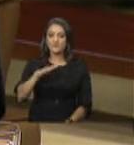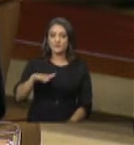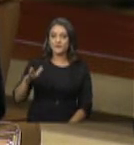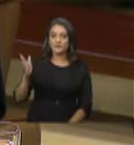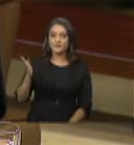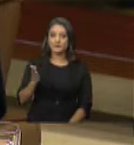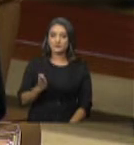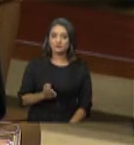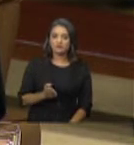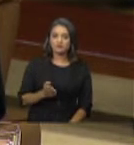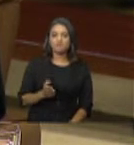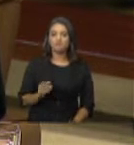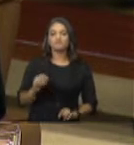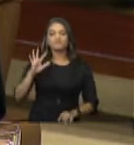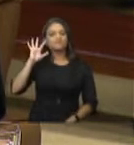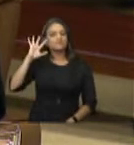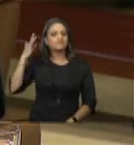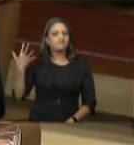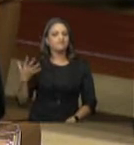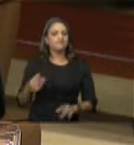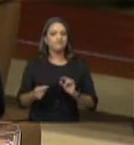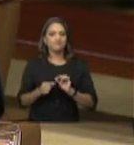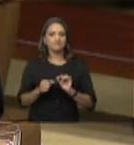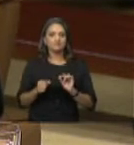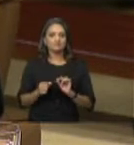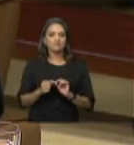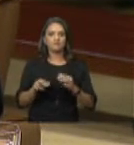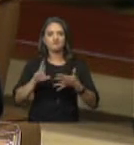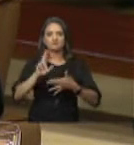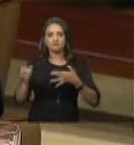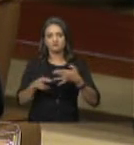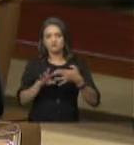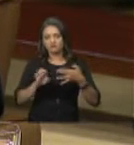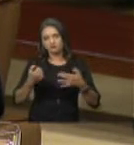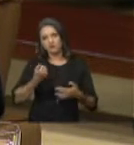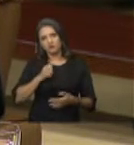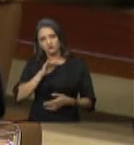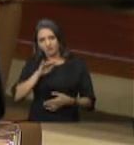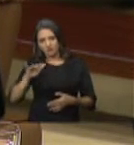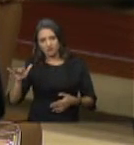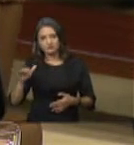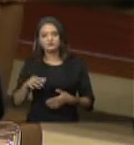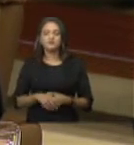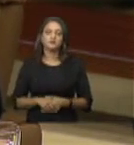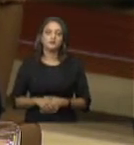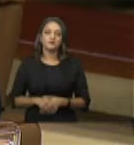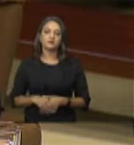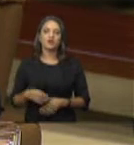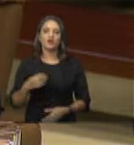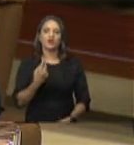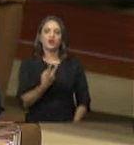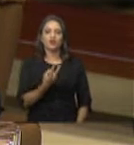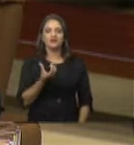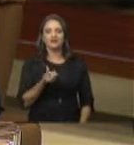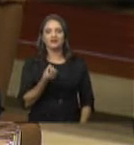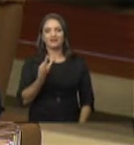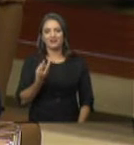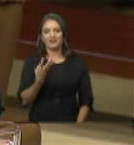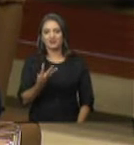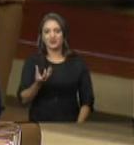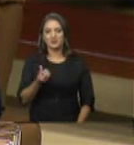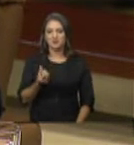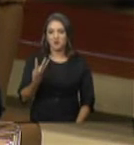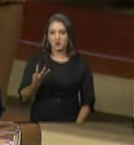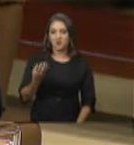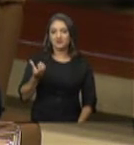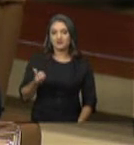a referida decisão proferida no recurso ordinário que é isso que se trata 2634646